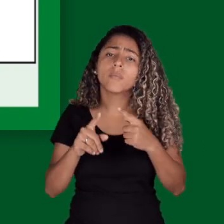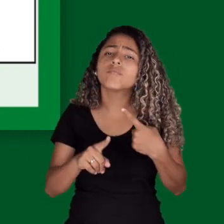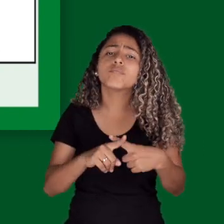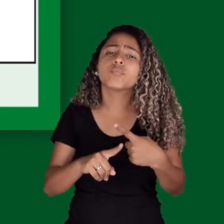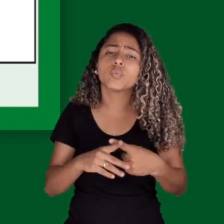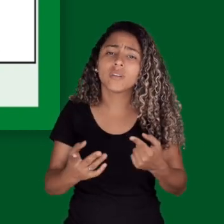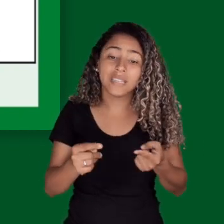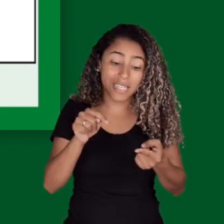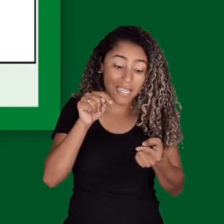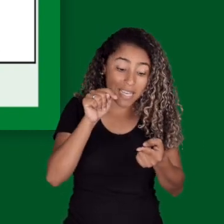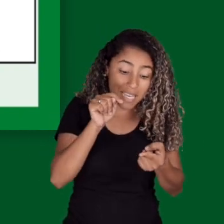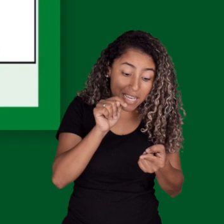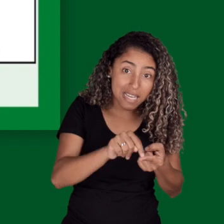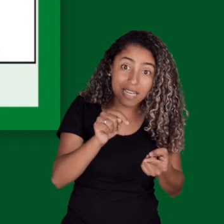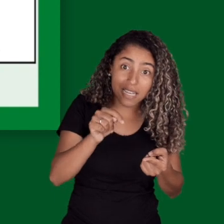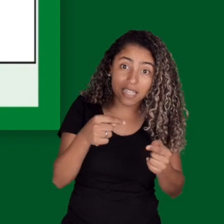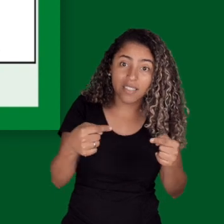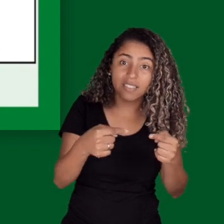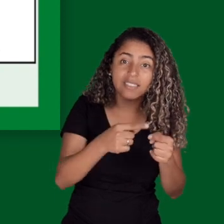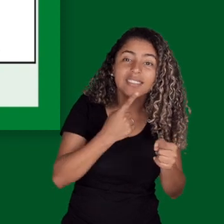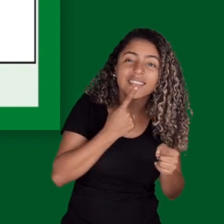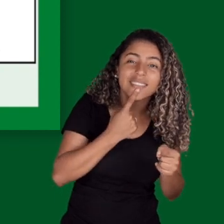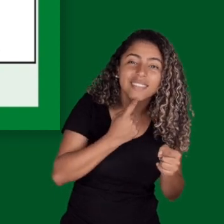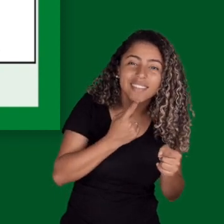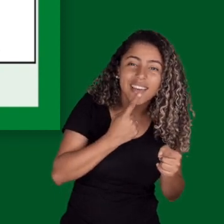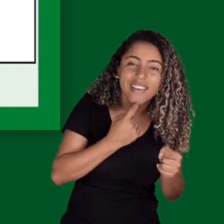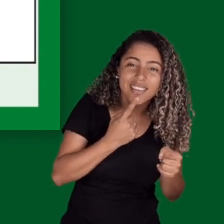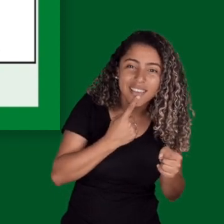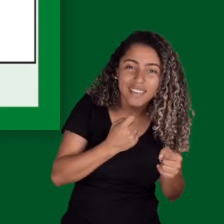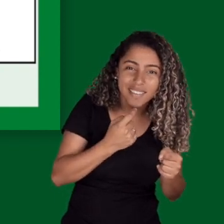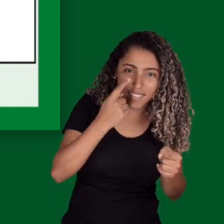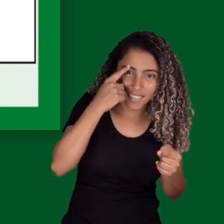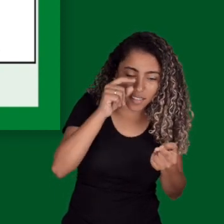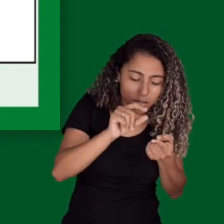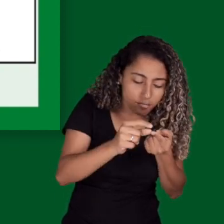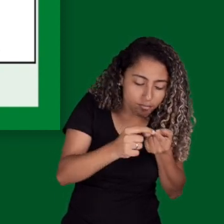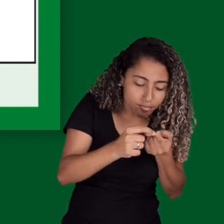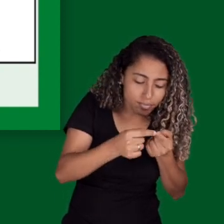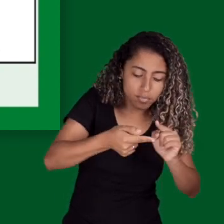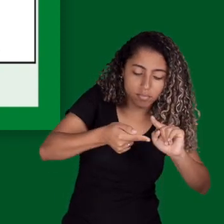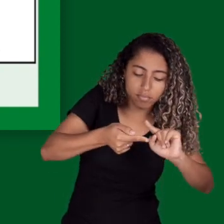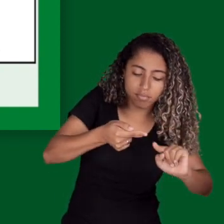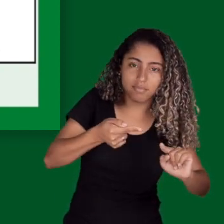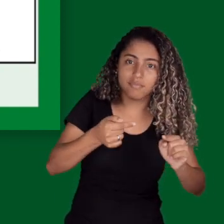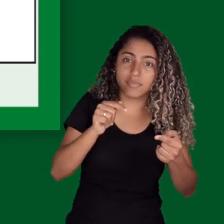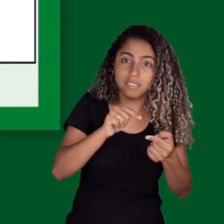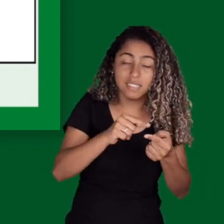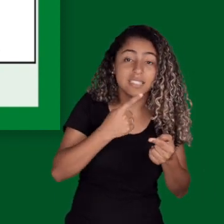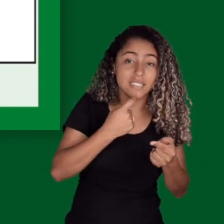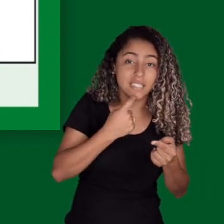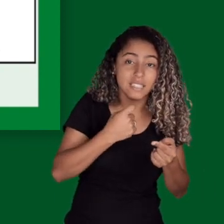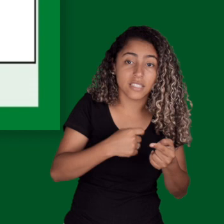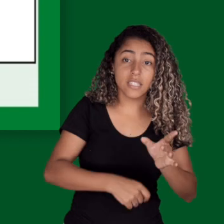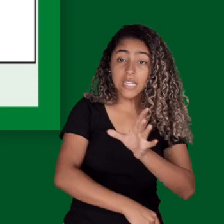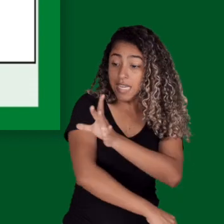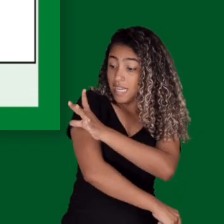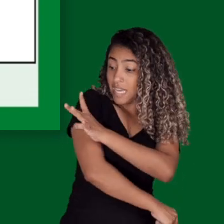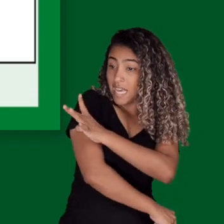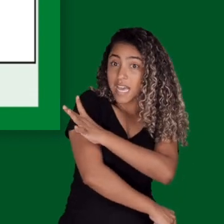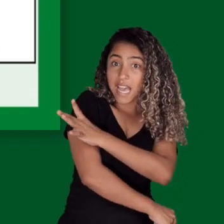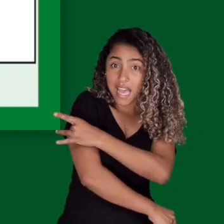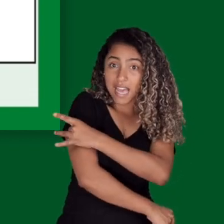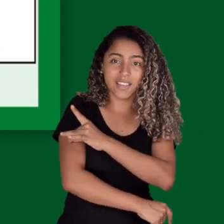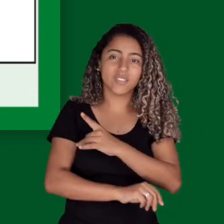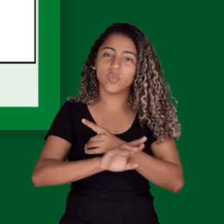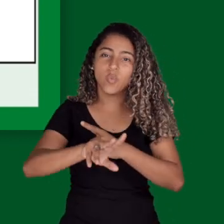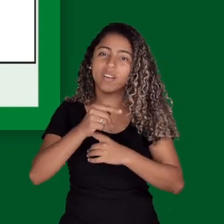os dispositivos, eles medem a glicose em locais diferentes. A gente precisa lembrar que o sensor, ele está medindo a glicose no